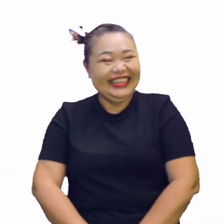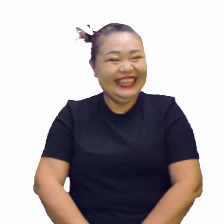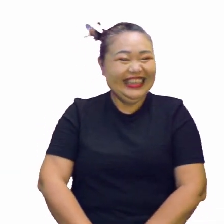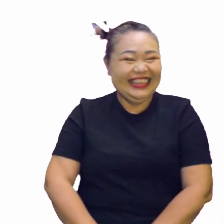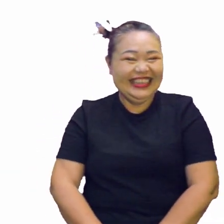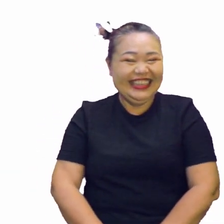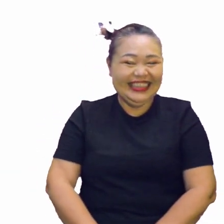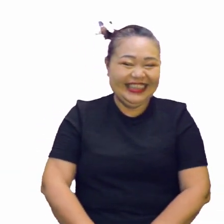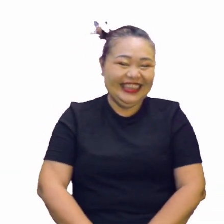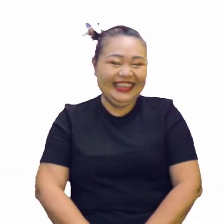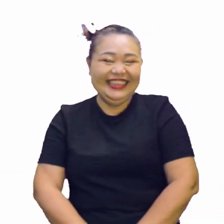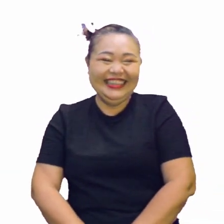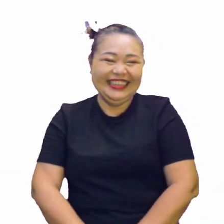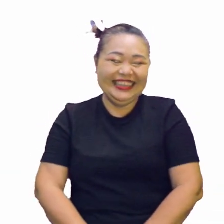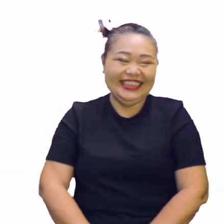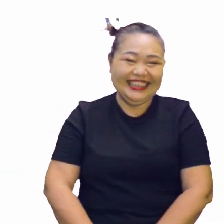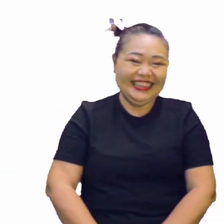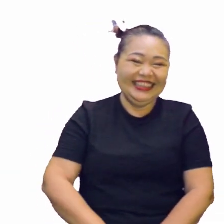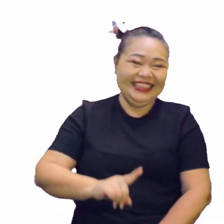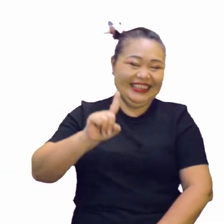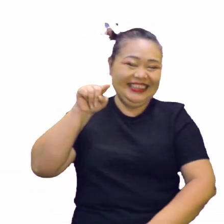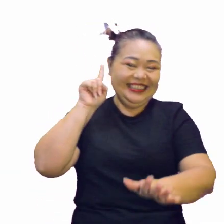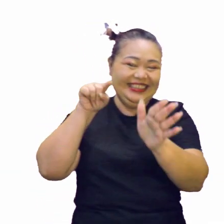The question 1.